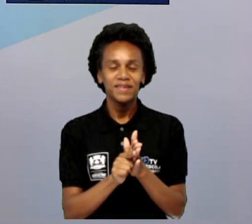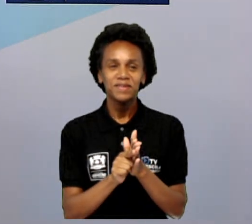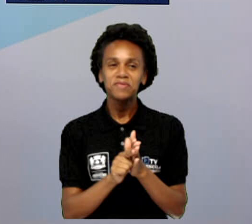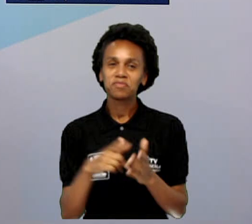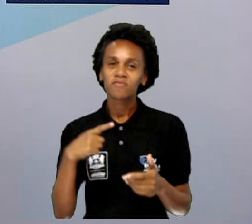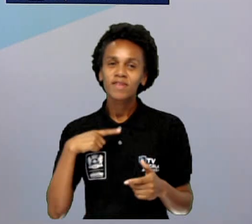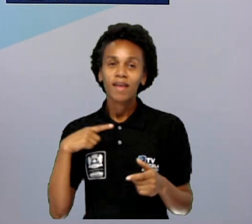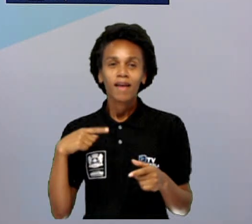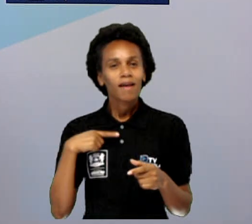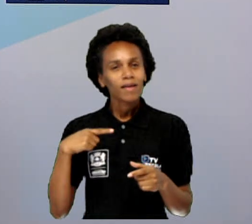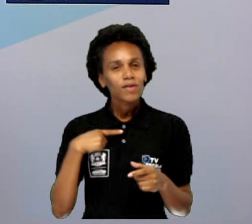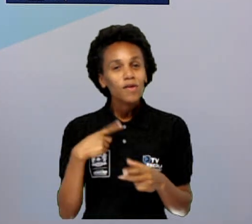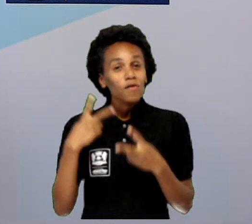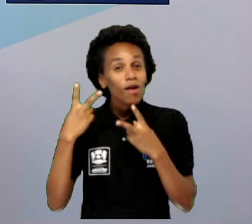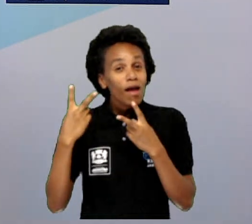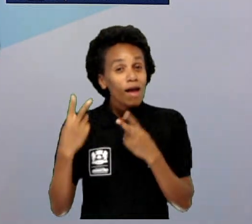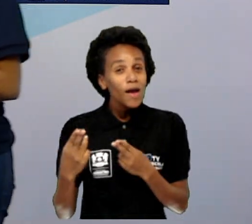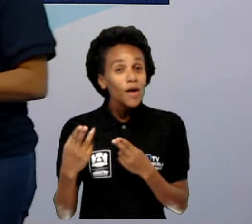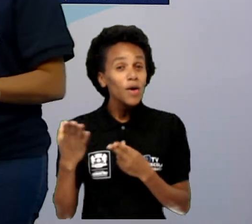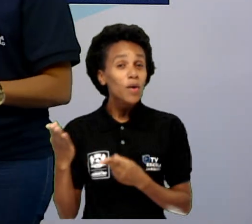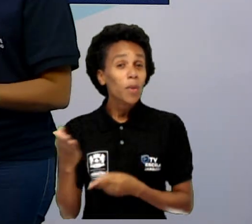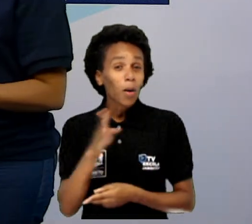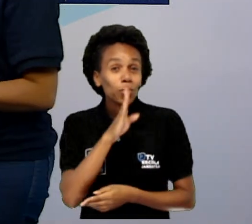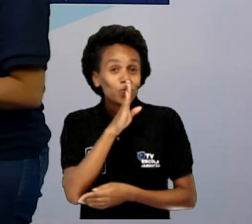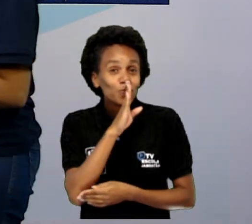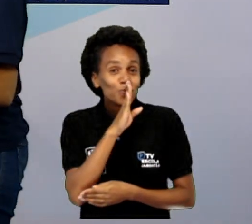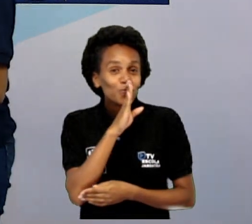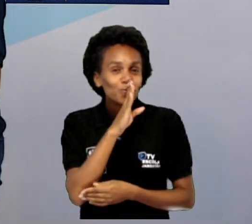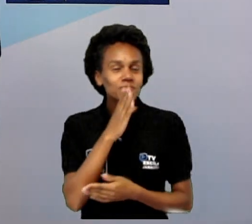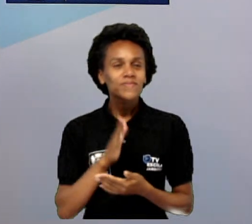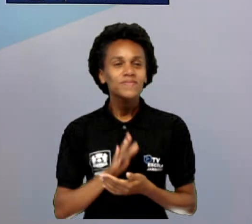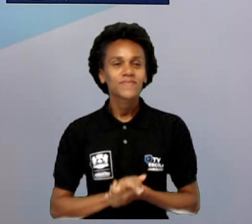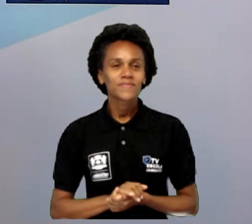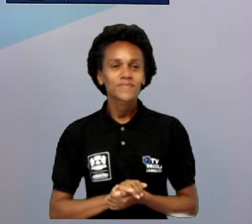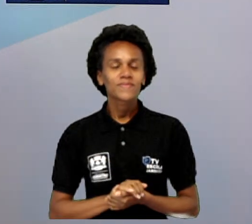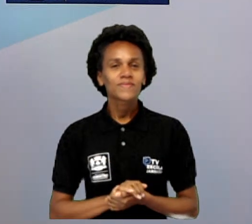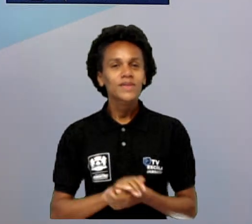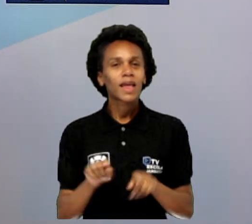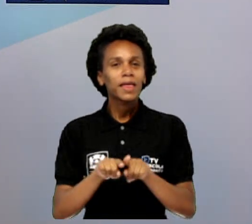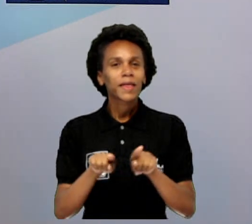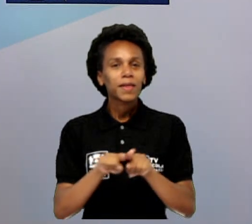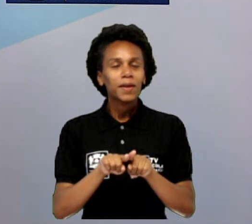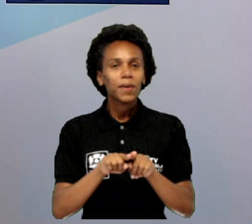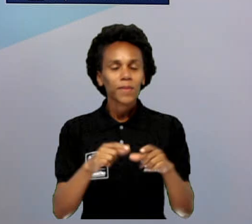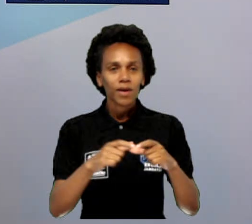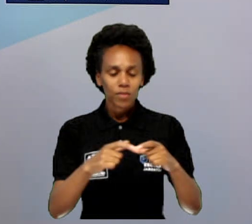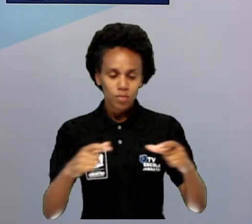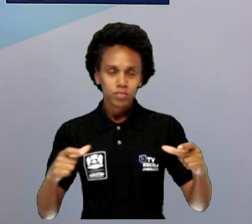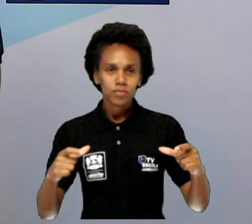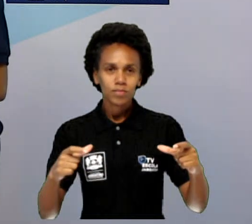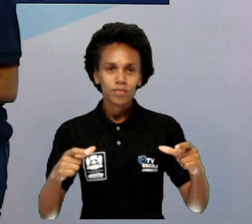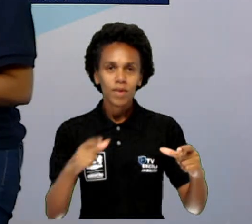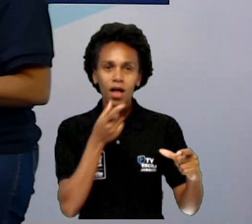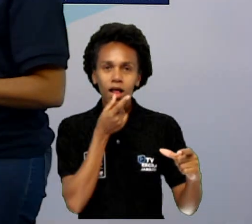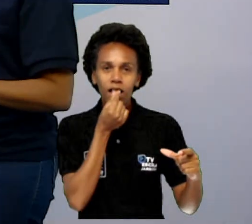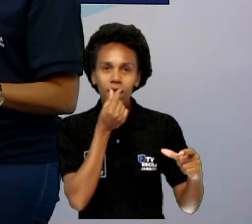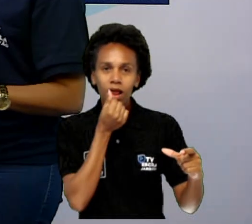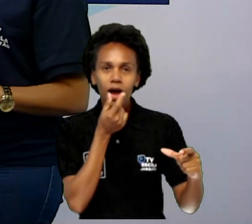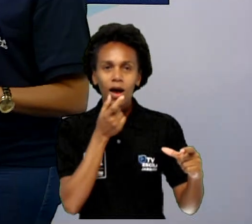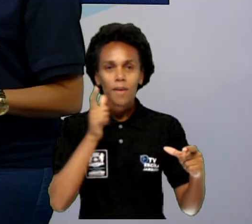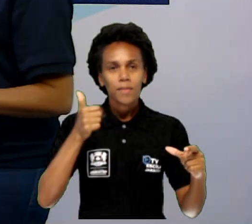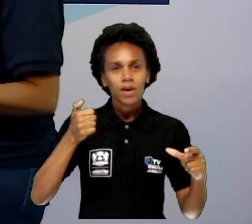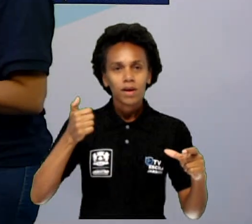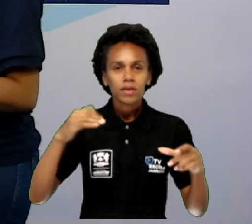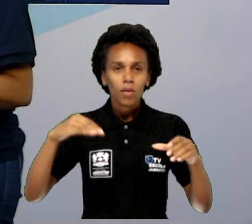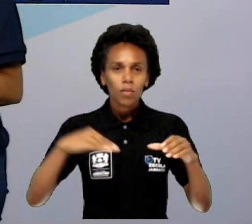abafa. Isso aqui, ó, lancheirinha, tá? E aqui o estojo, ó, feito de madeira, tá certo? Então, a maioria era